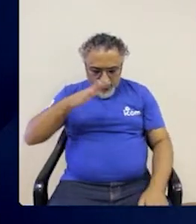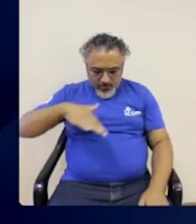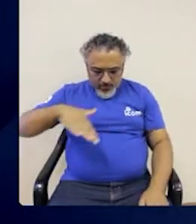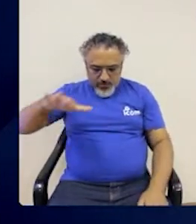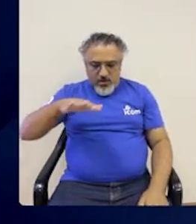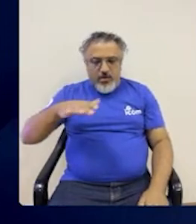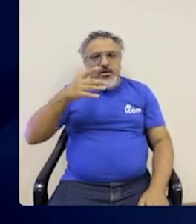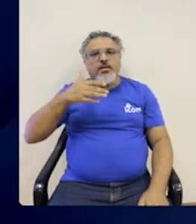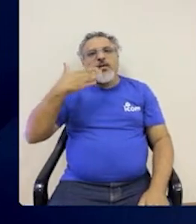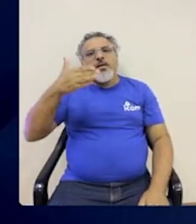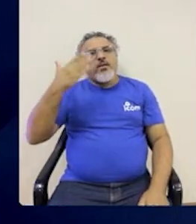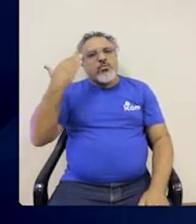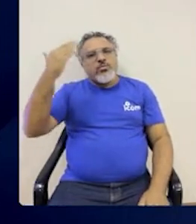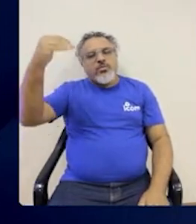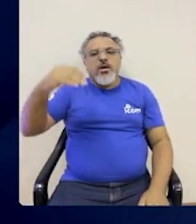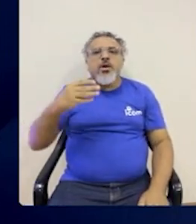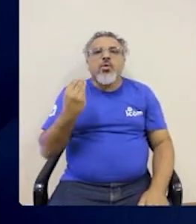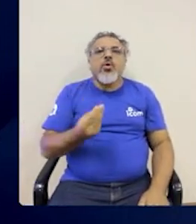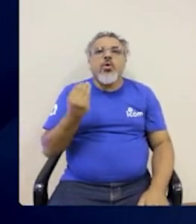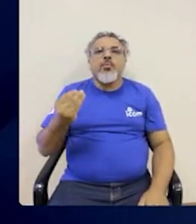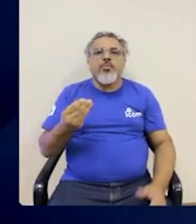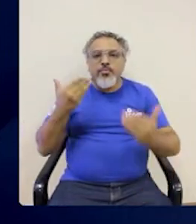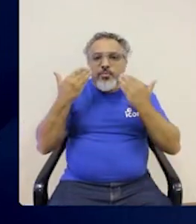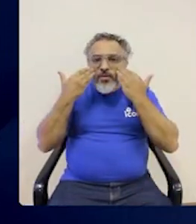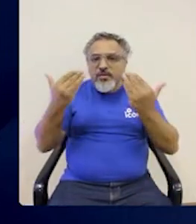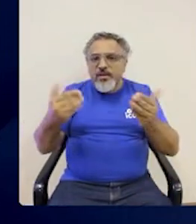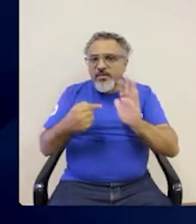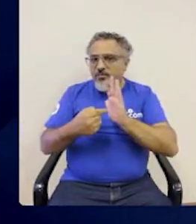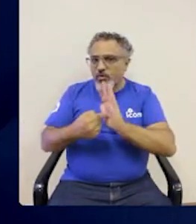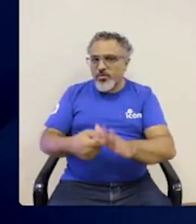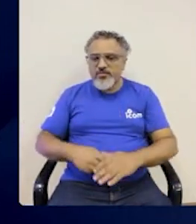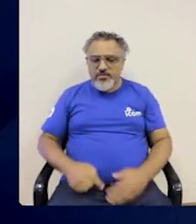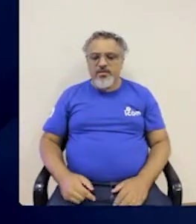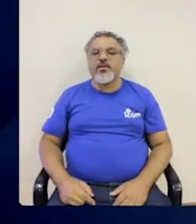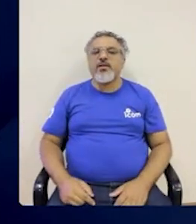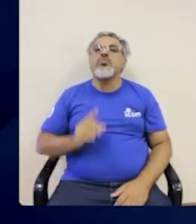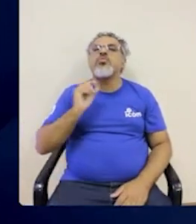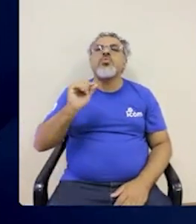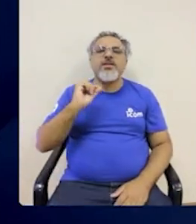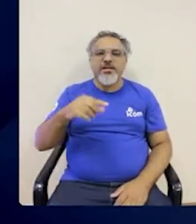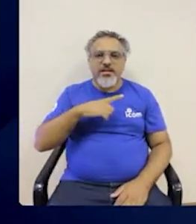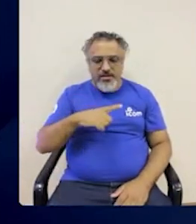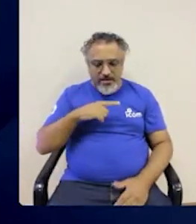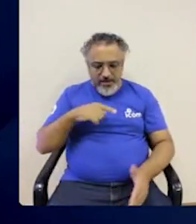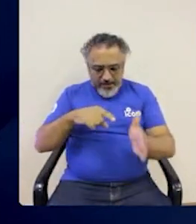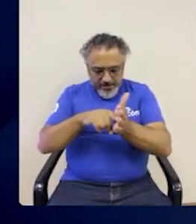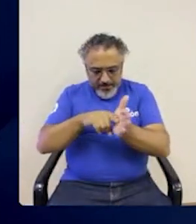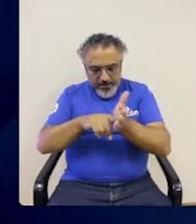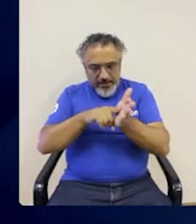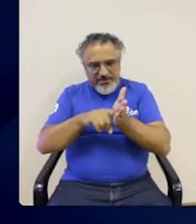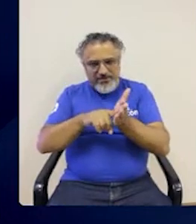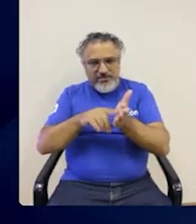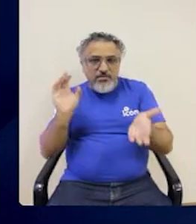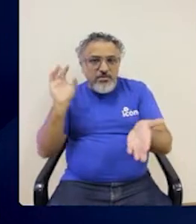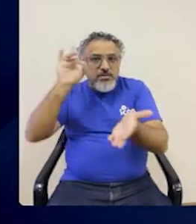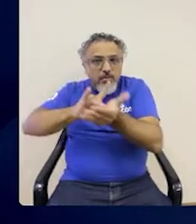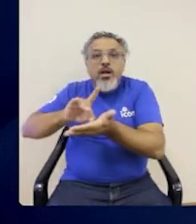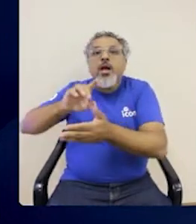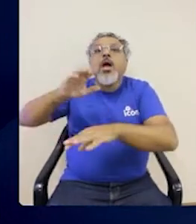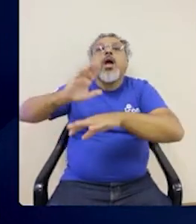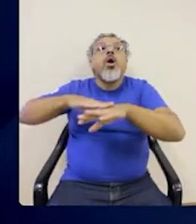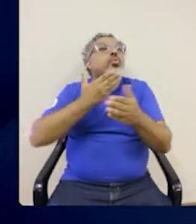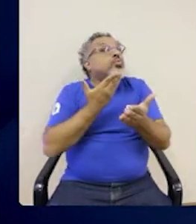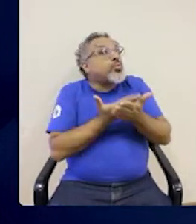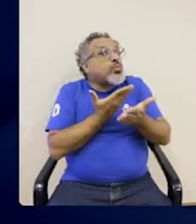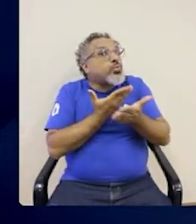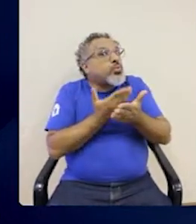bem sucedido na implantação como as evidências mostram. Então, o que é a análise de implantação? É o estudo dos determinantes e da